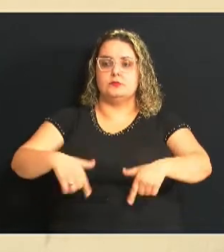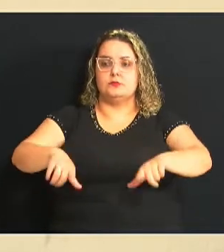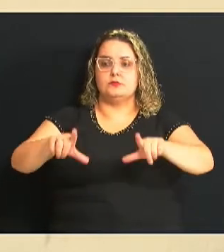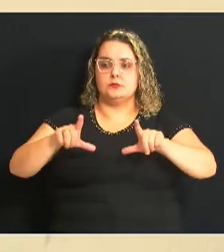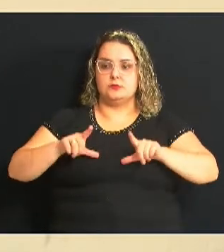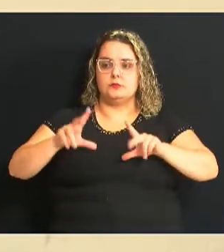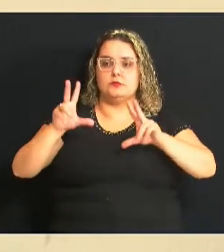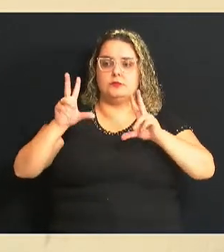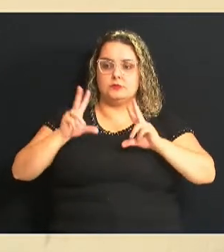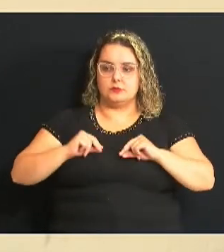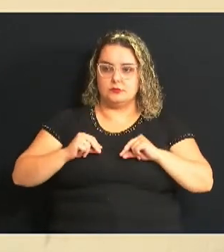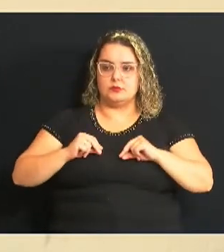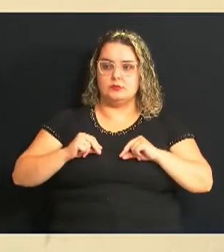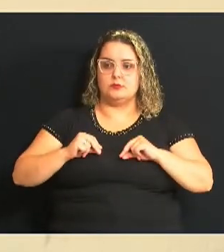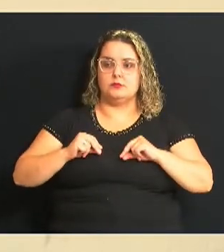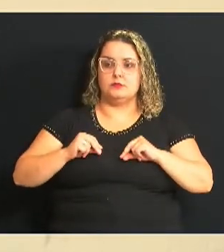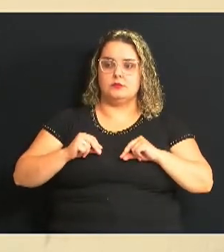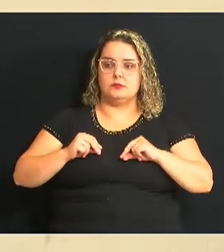de mérito